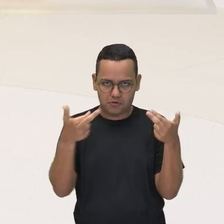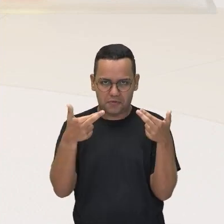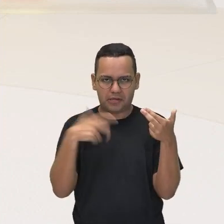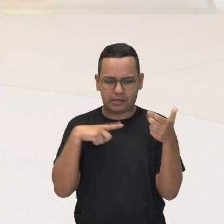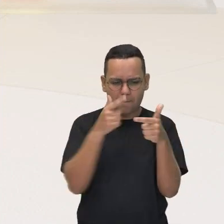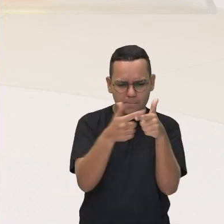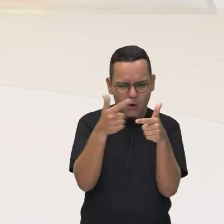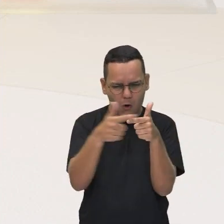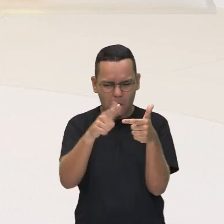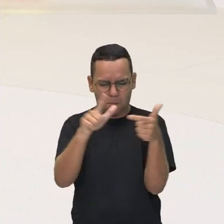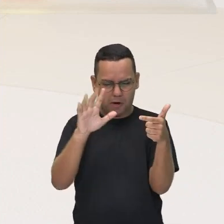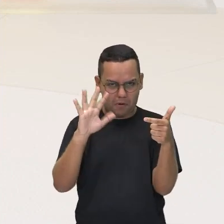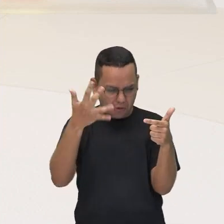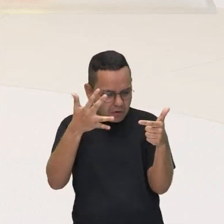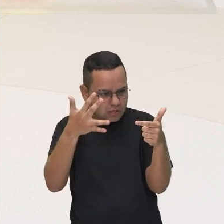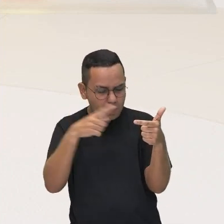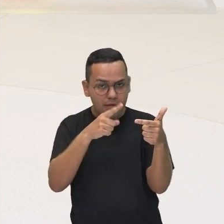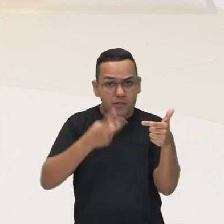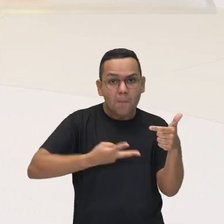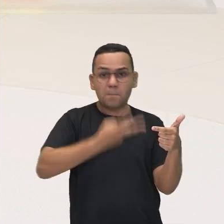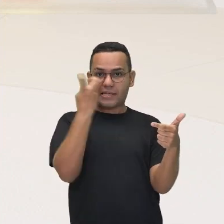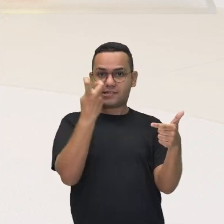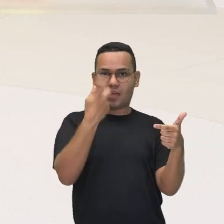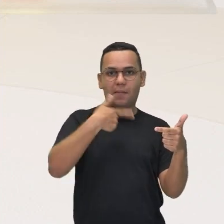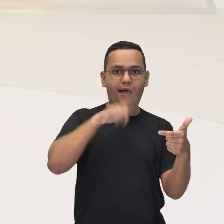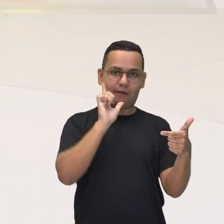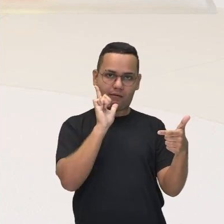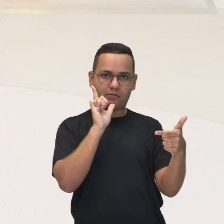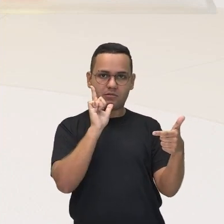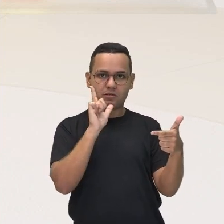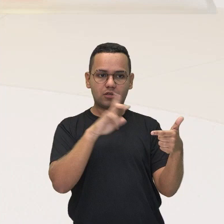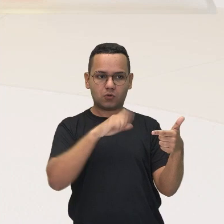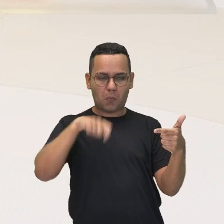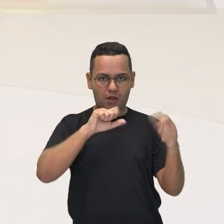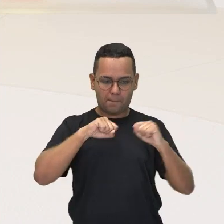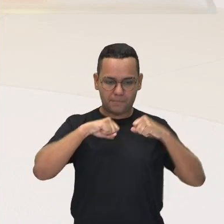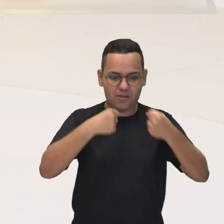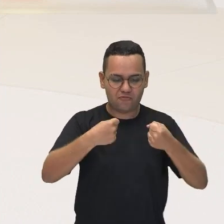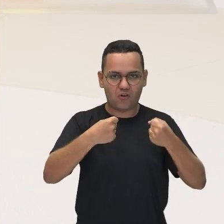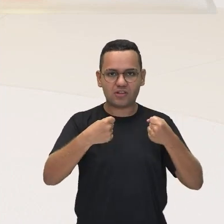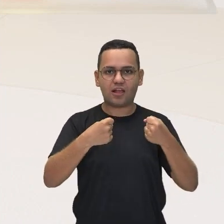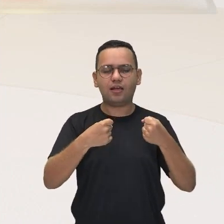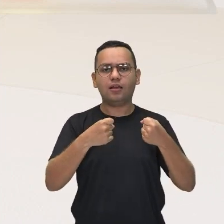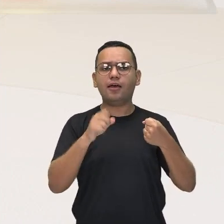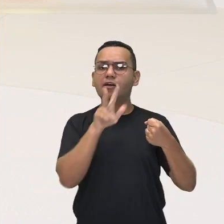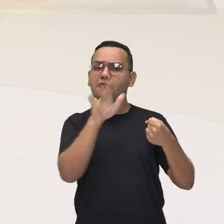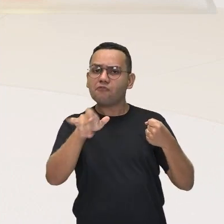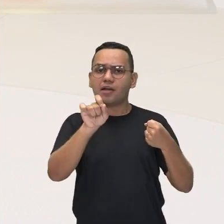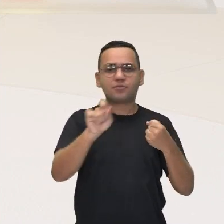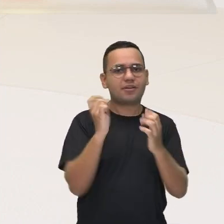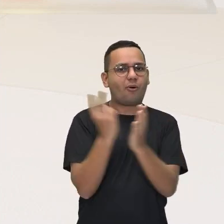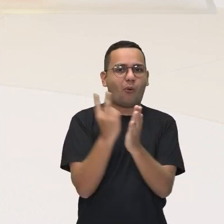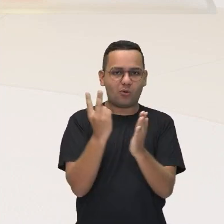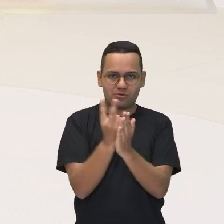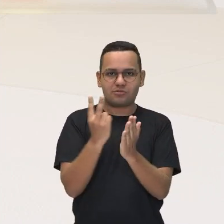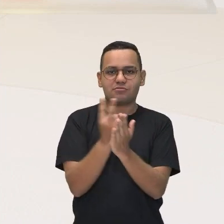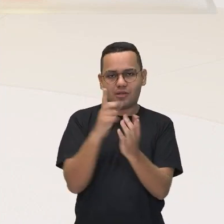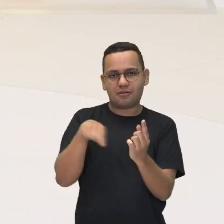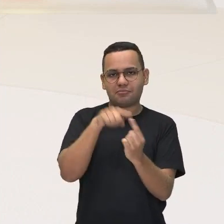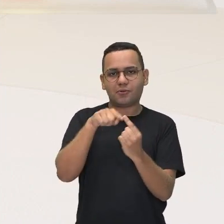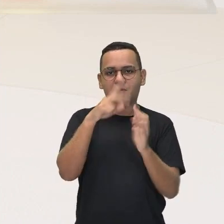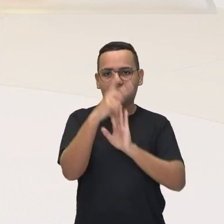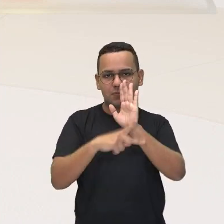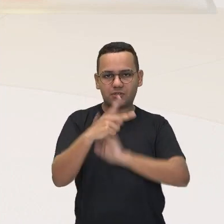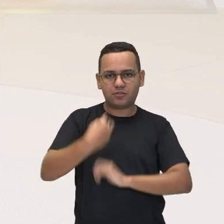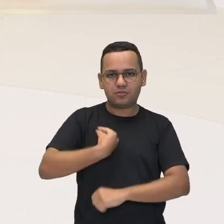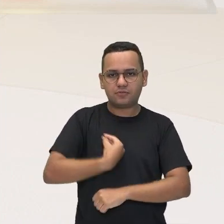ter, né, que você pode enfrentar, já facilita para você persistir no seu projeto de vida. Por quê?